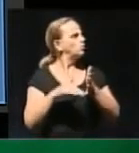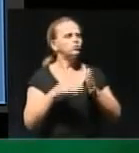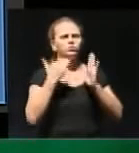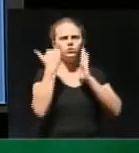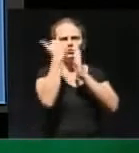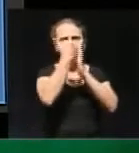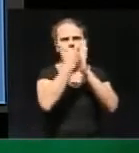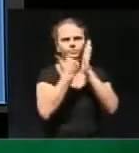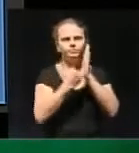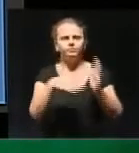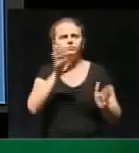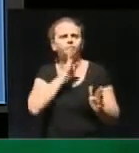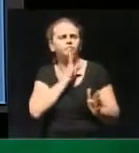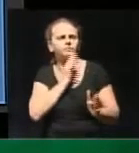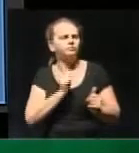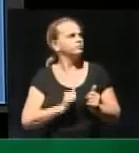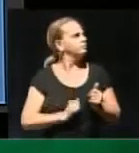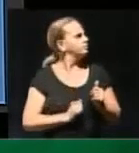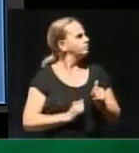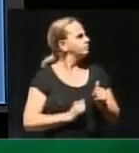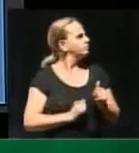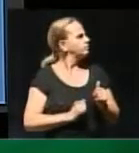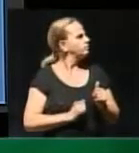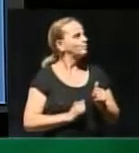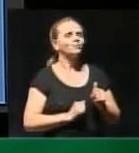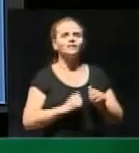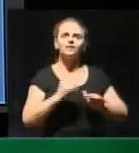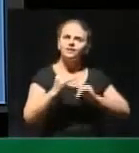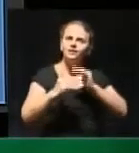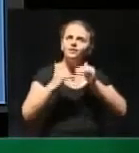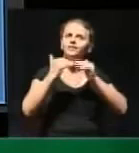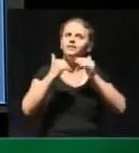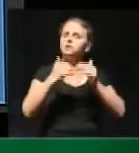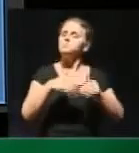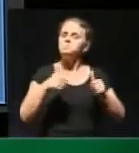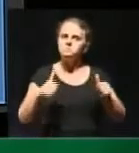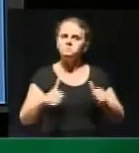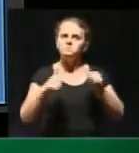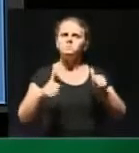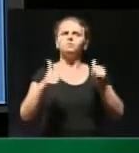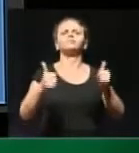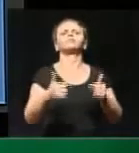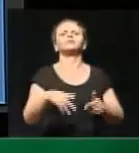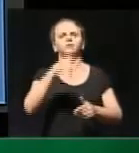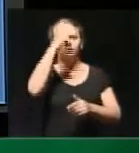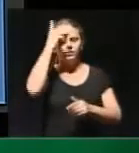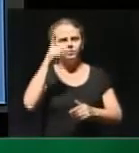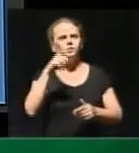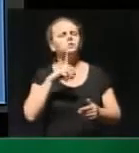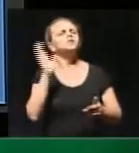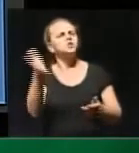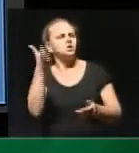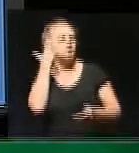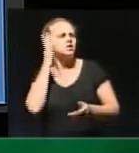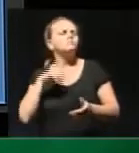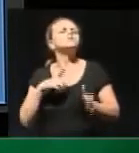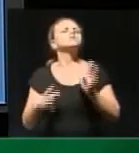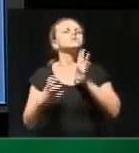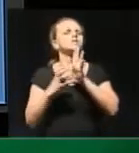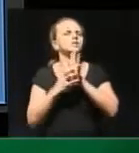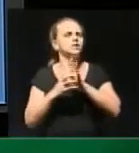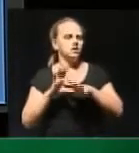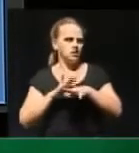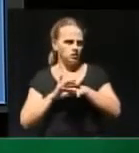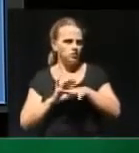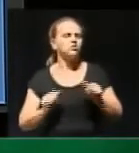mais desenvolvido no momento, o sucesso da terapia antirretroviral nas pessoas que já sabem que têm HIV,